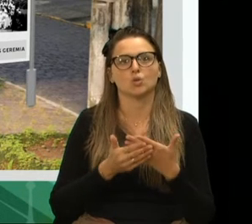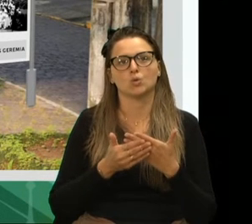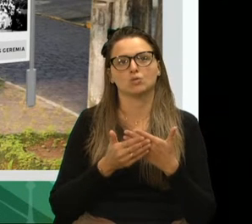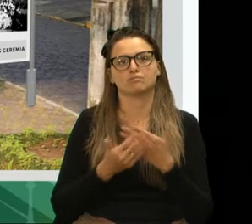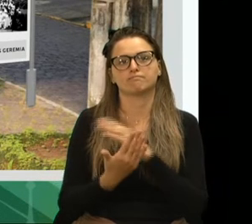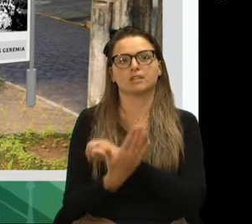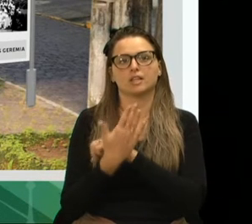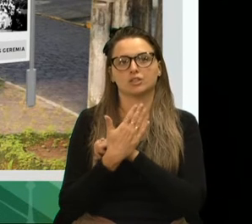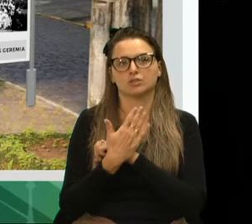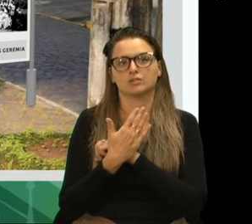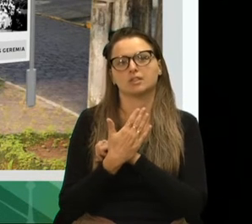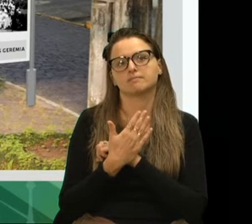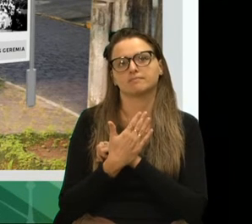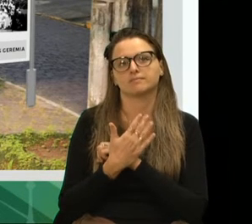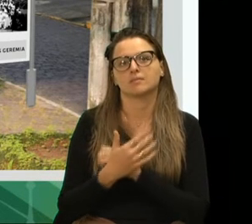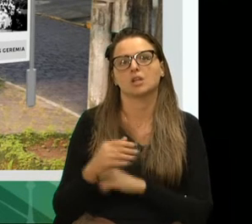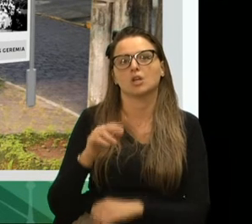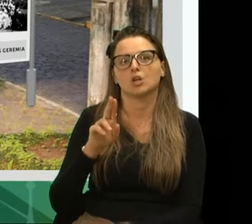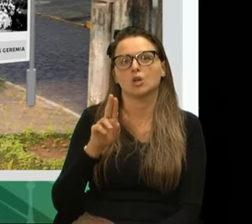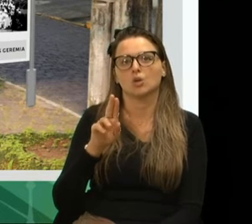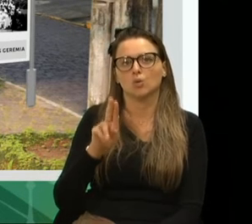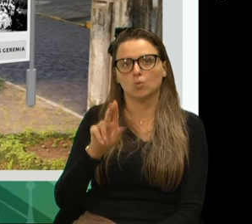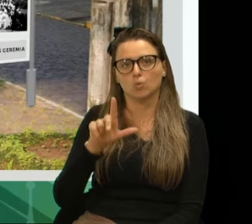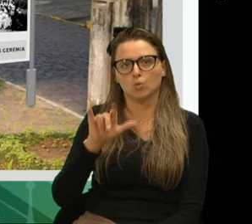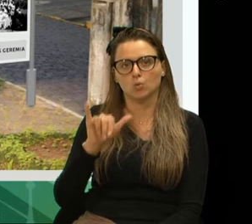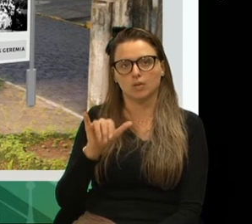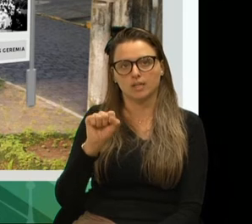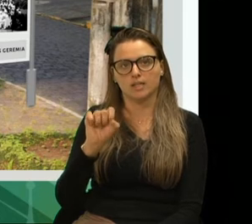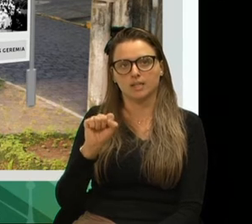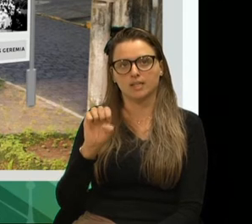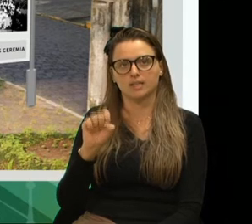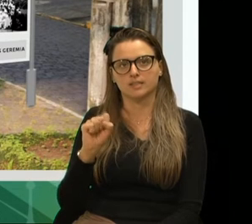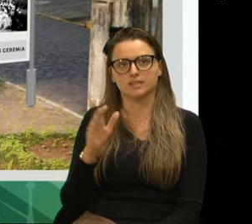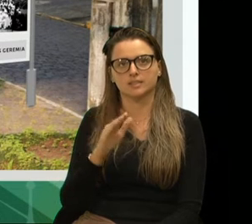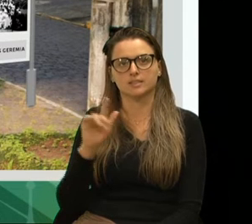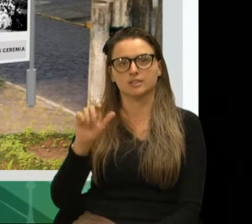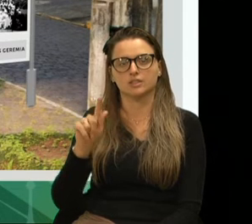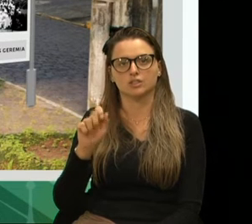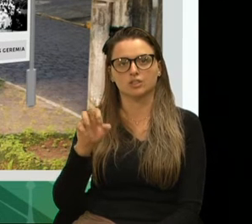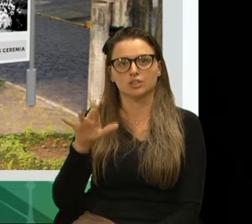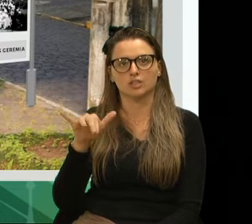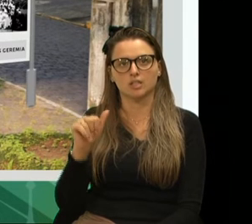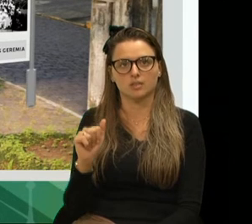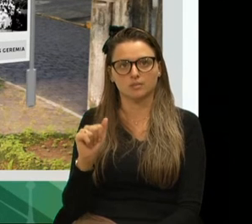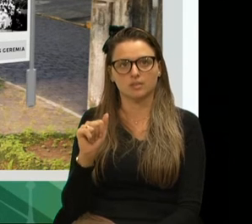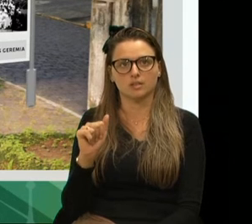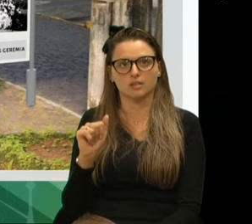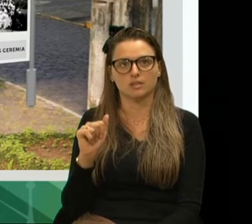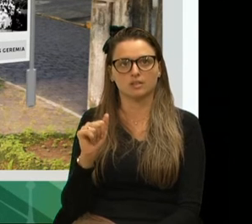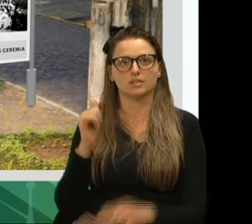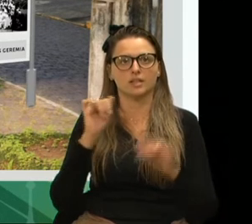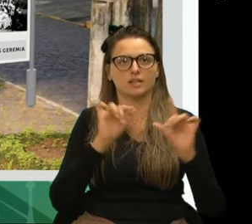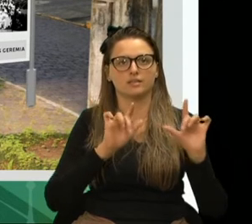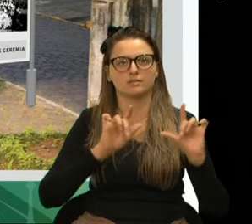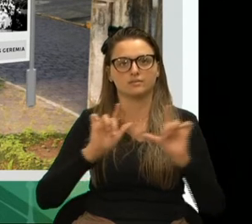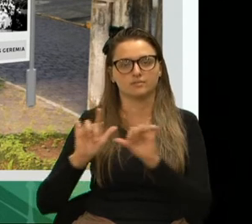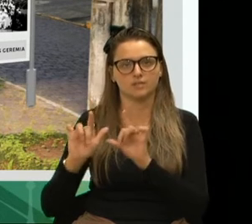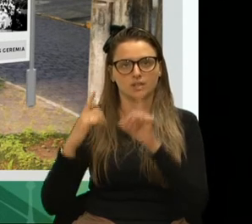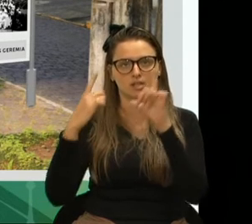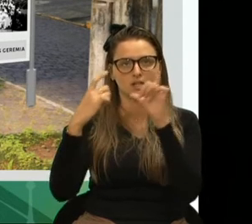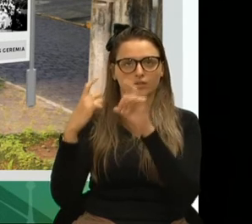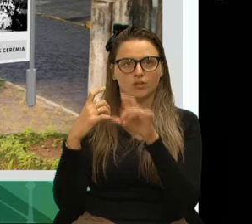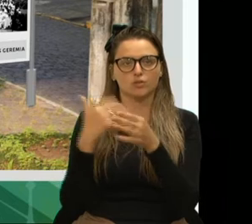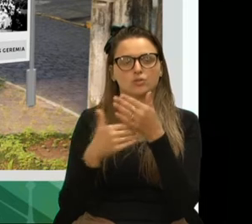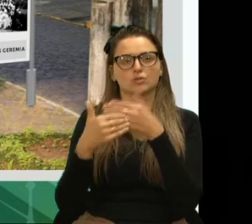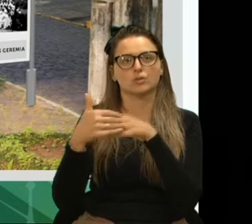grande Ulisses Jeremias. Fotografia é um documento, é uma obra de arte, porque pereniza uma situação histórica, então nós